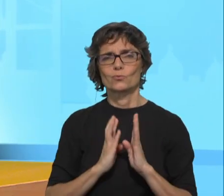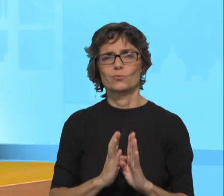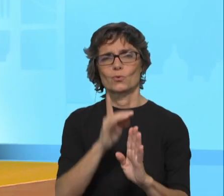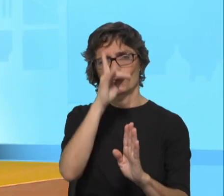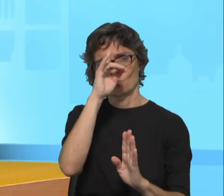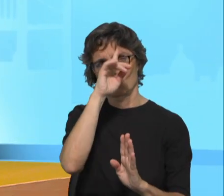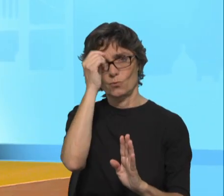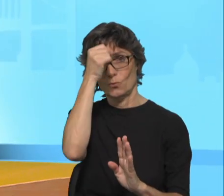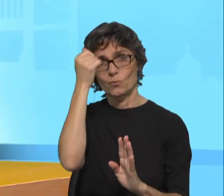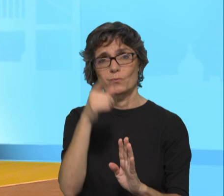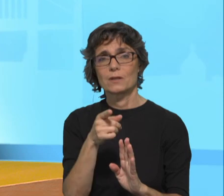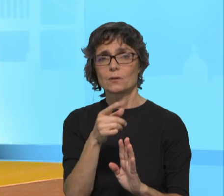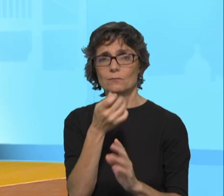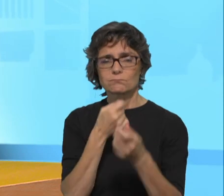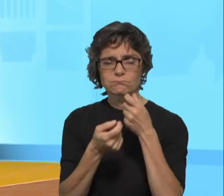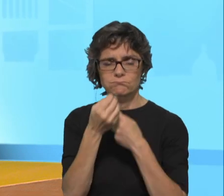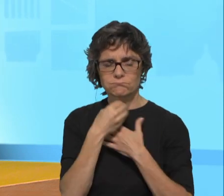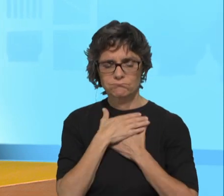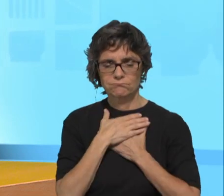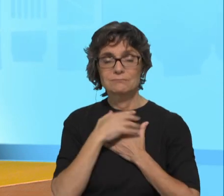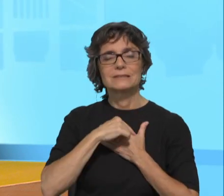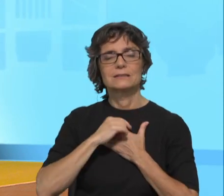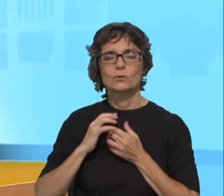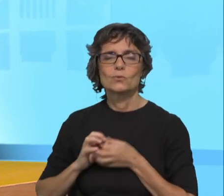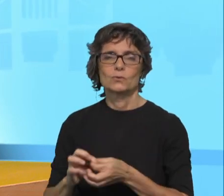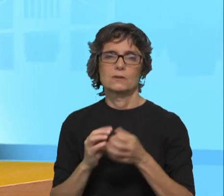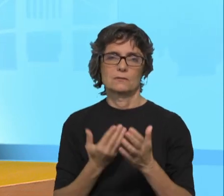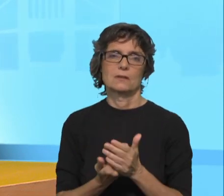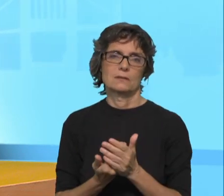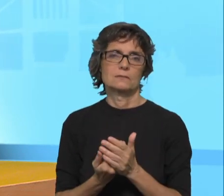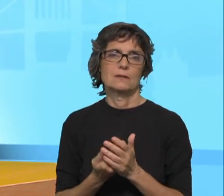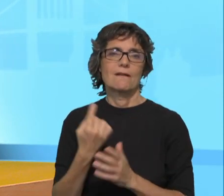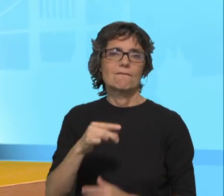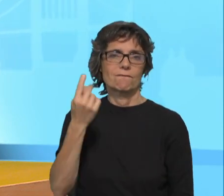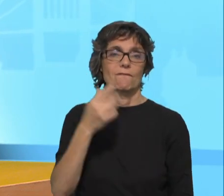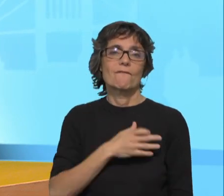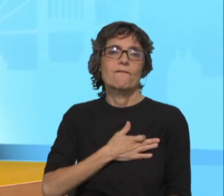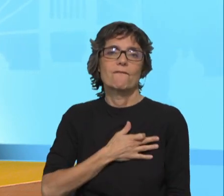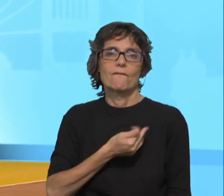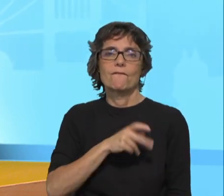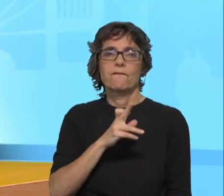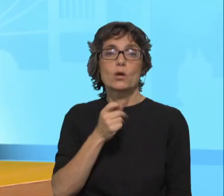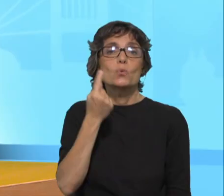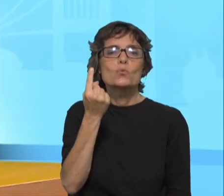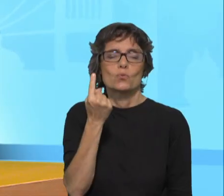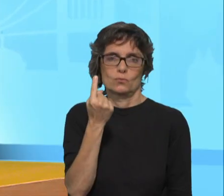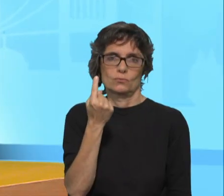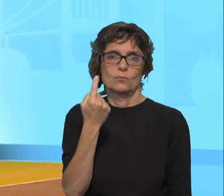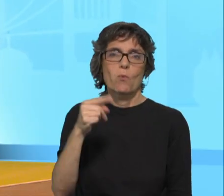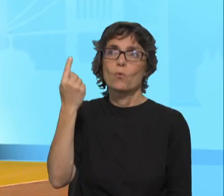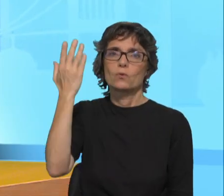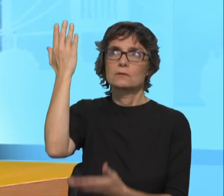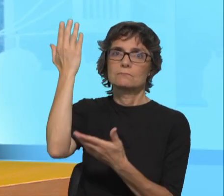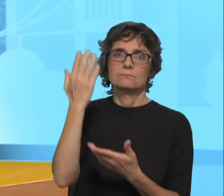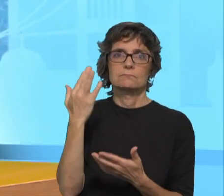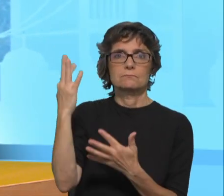dado e repartido, né? Colocando sempre esta esperança, né? De uma só fé, e a fé é única, né? Para